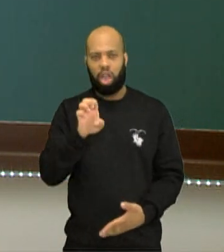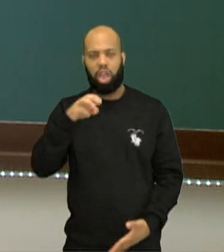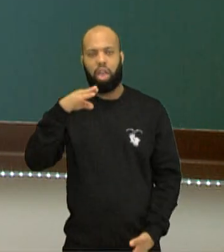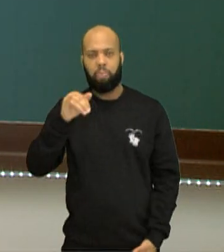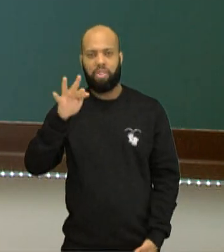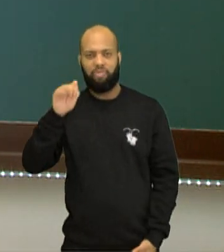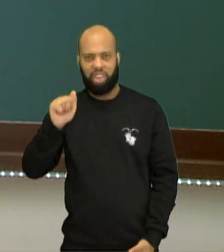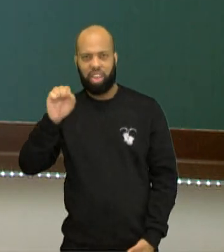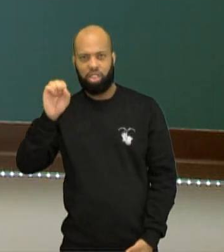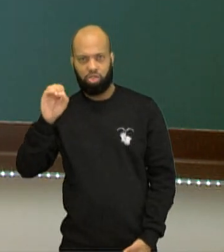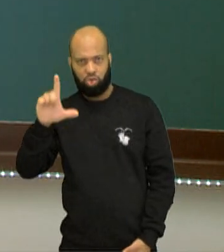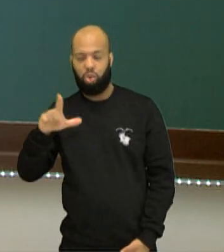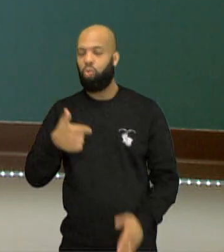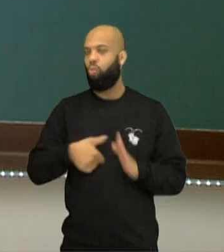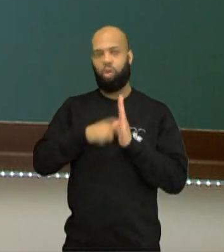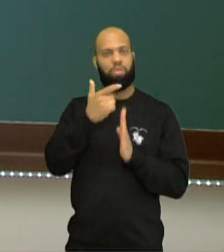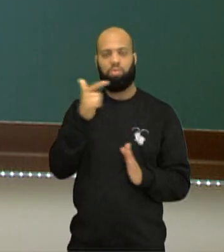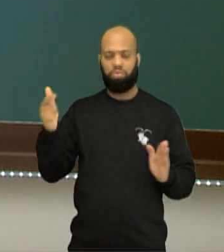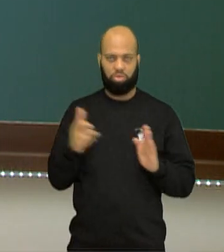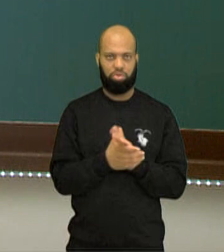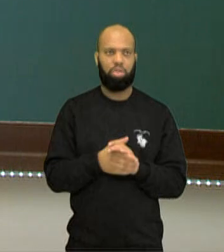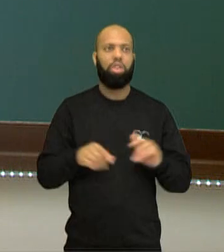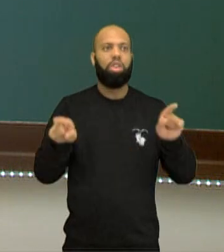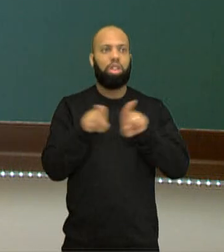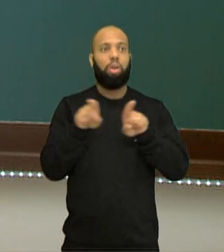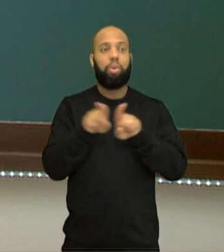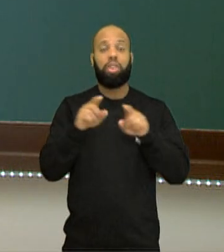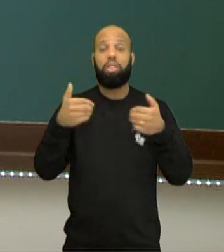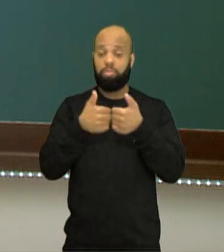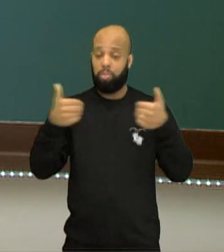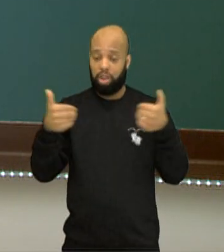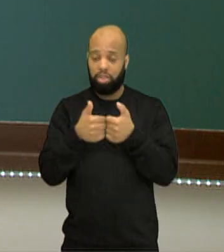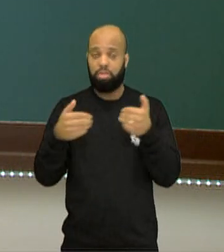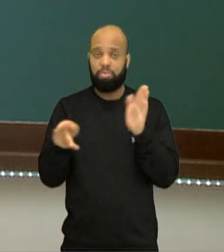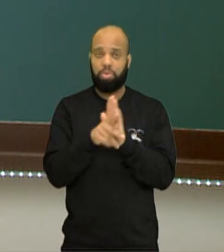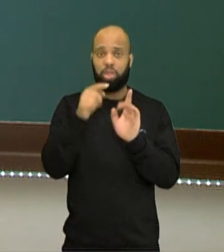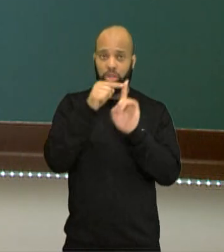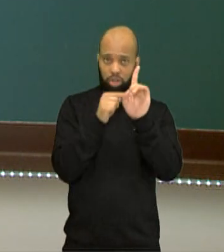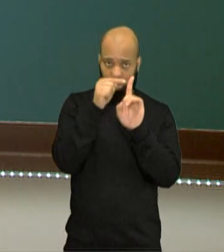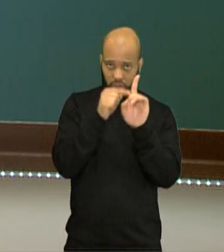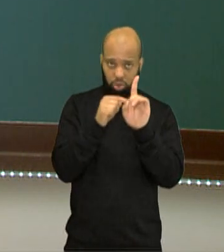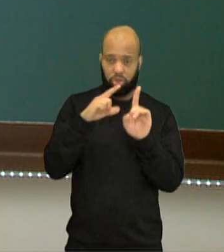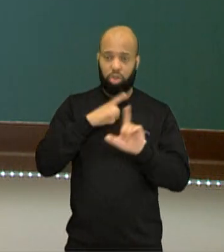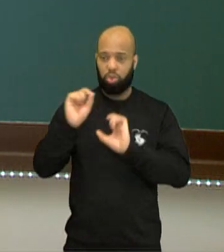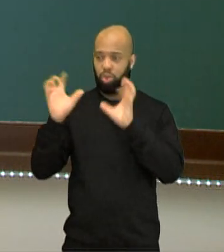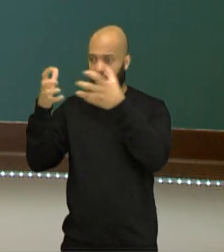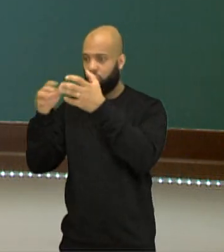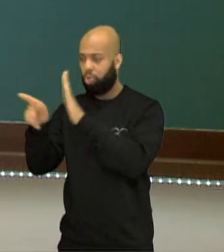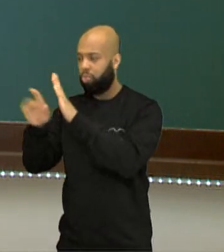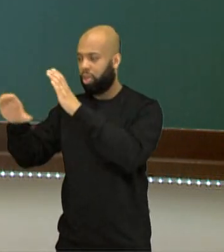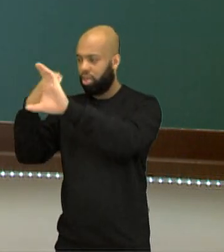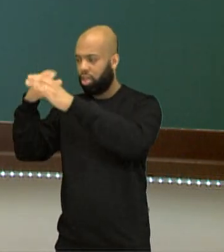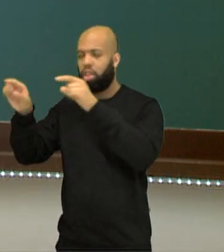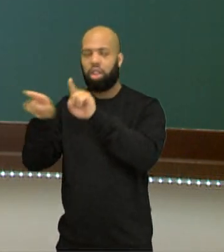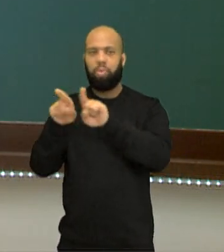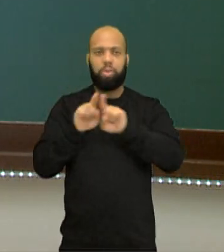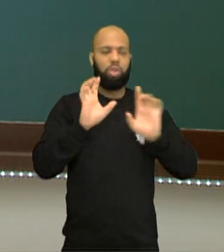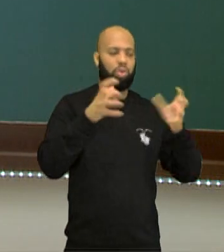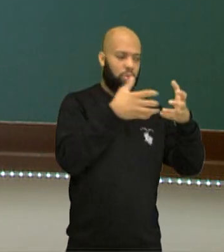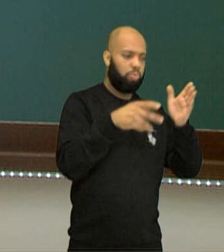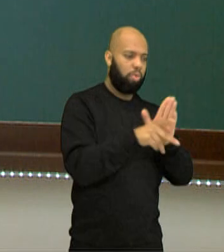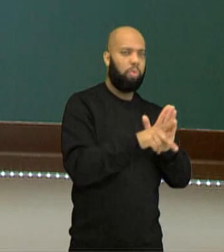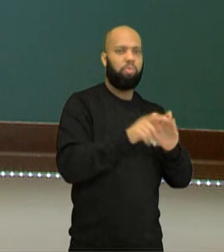classe social dentro da música. Nós temos uma separação de classe social dentro do Egito entre cantores e entre instrumentistas. Bem interessante.